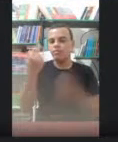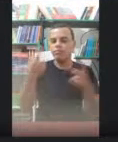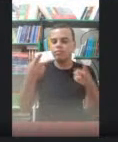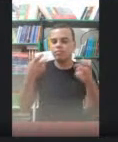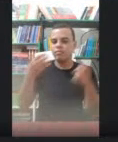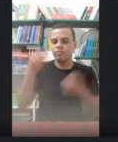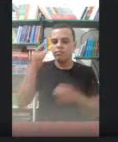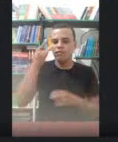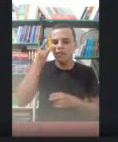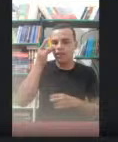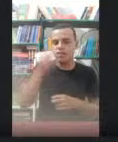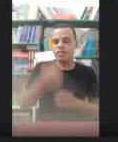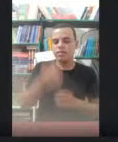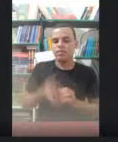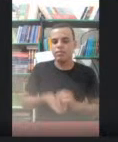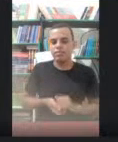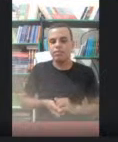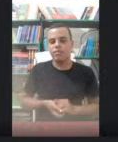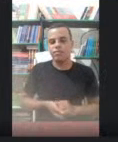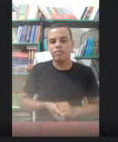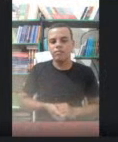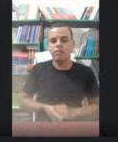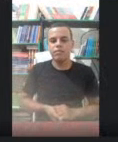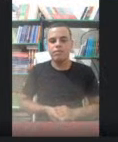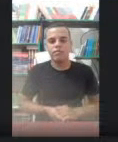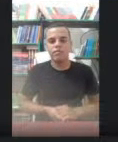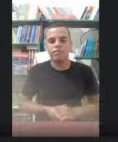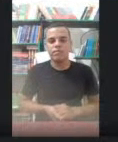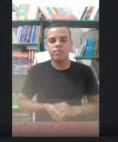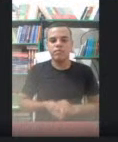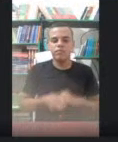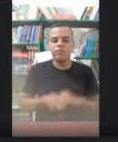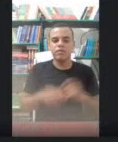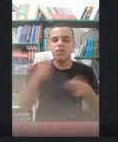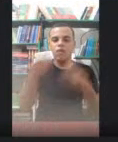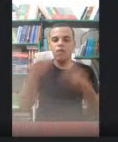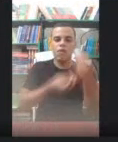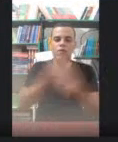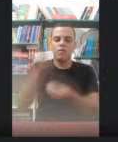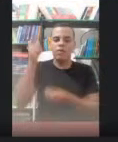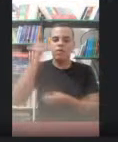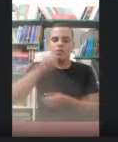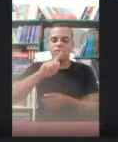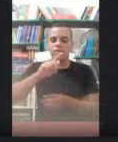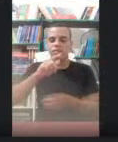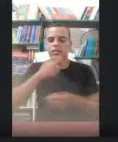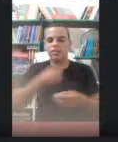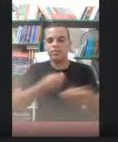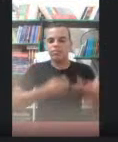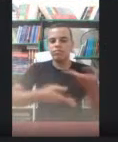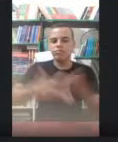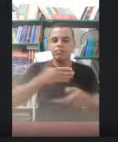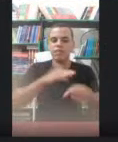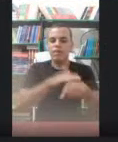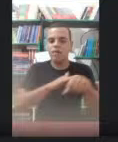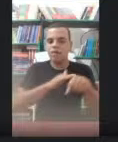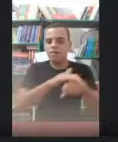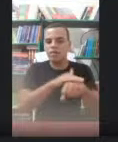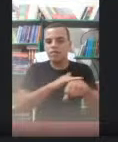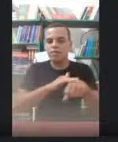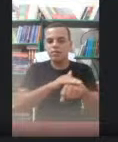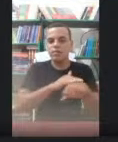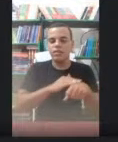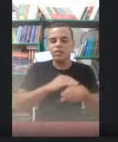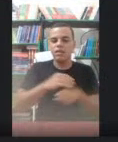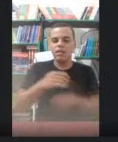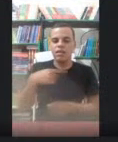de como esse tema está aparecendo no município, como é que a gente consegue fazer essas articulações, acho que a nossa fala